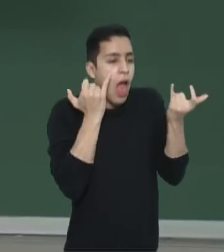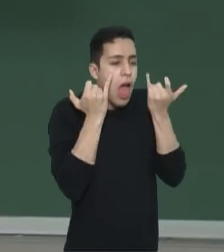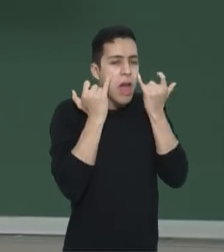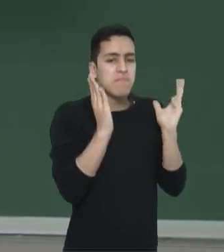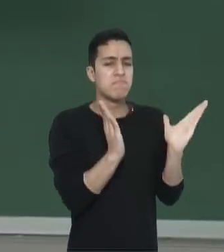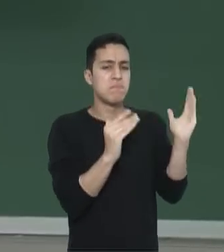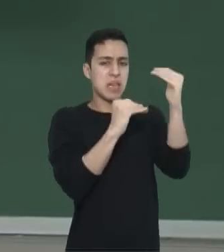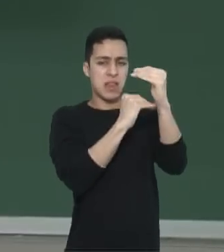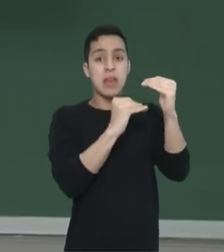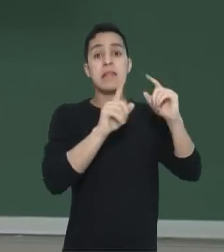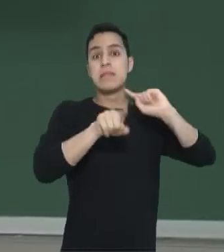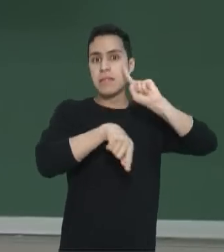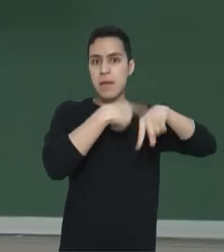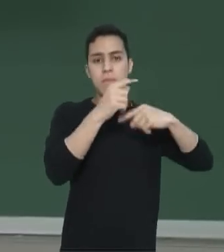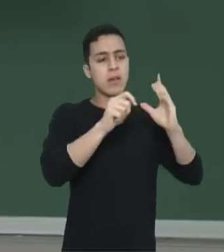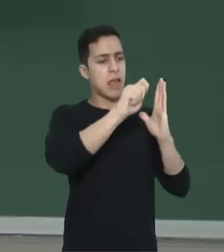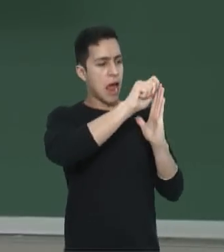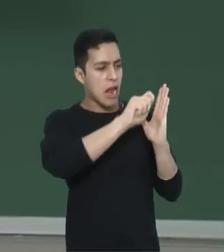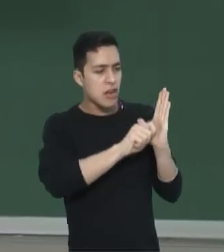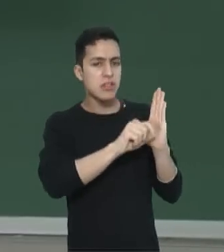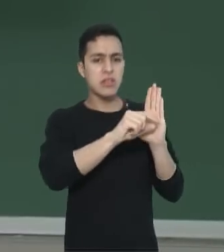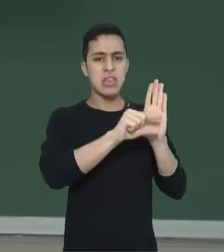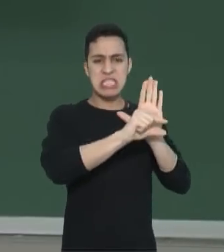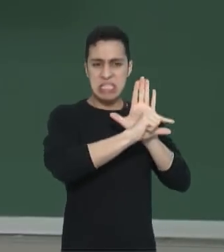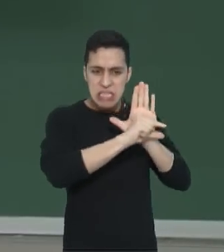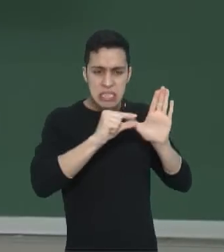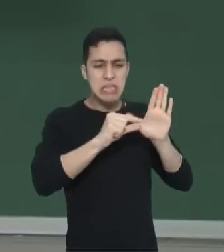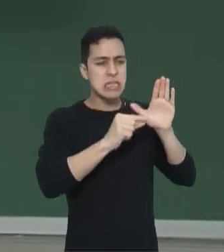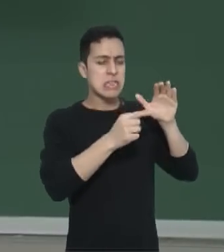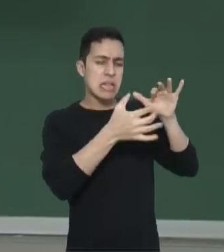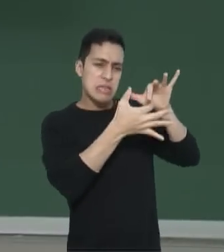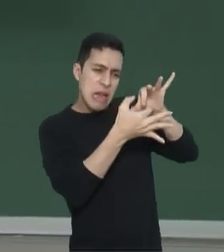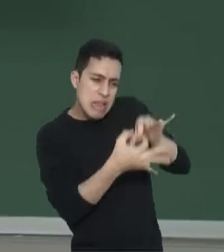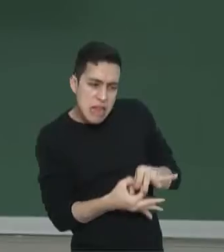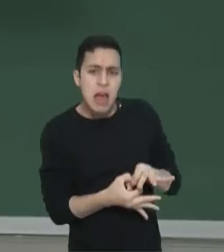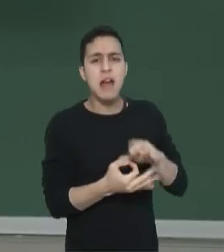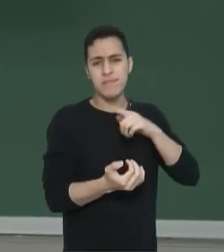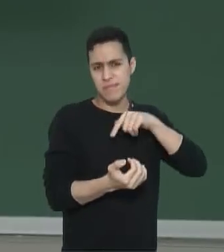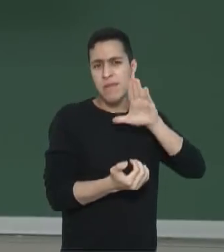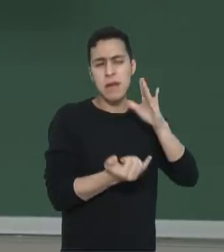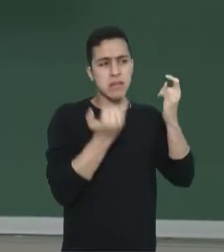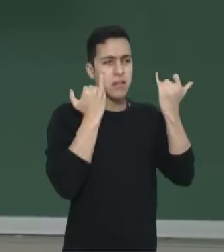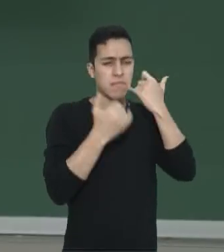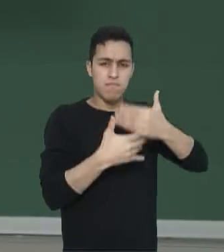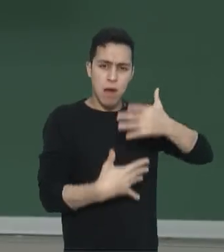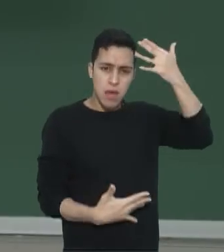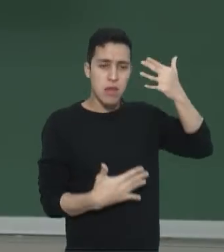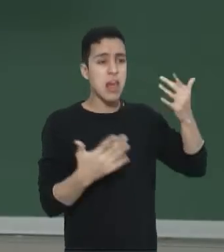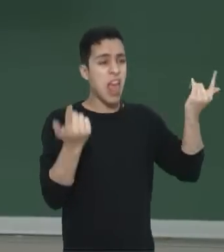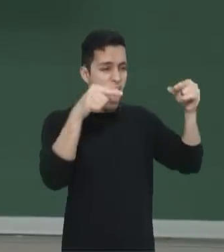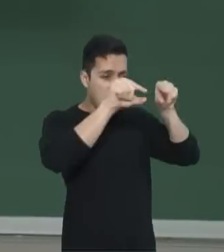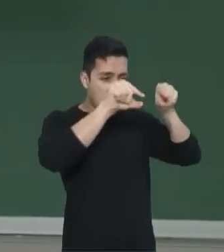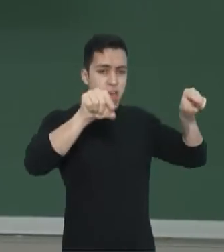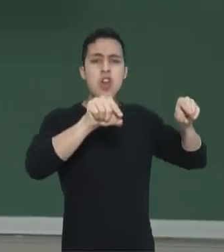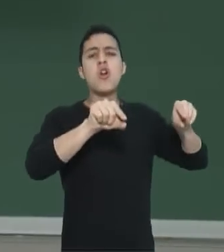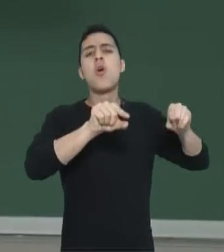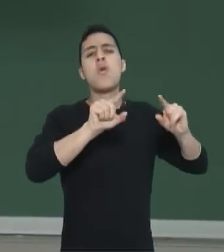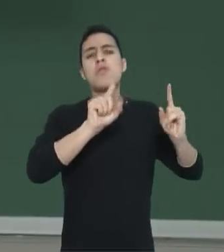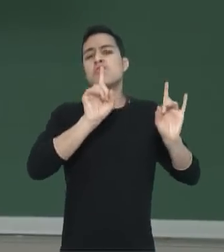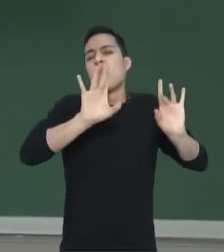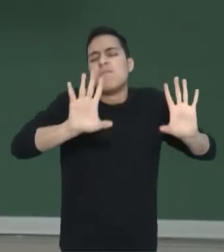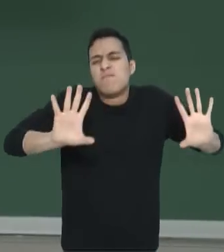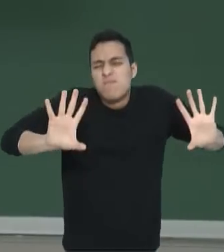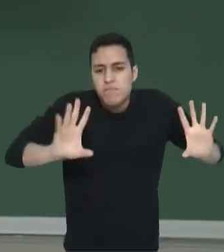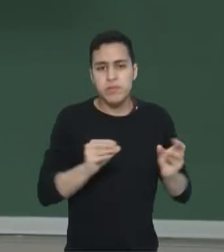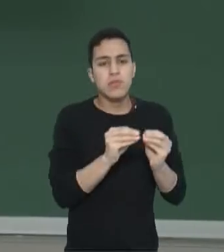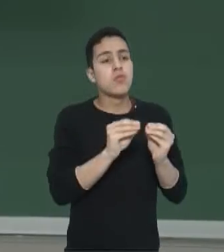nos artigos, nos incisos, nos itens, nas alíneas, na sequência. Essa parte só quer uma direção